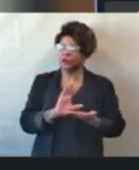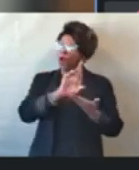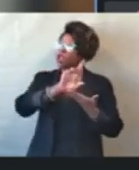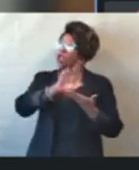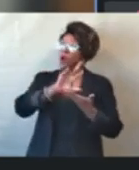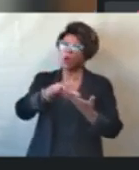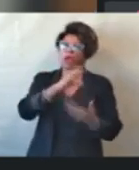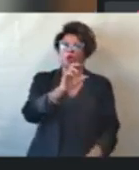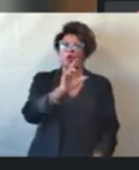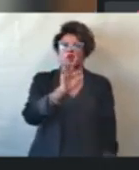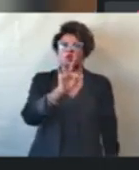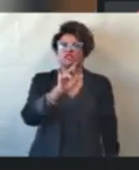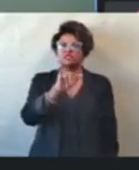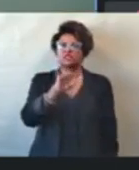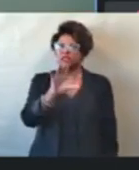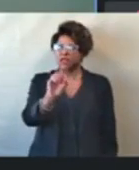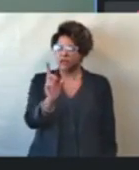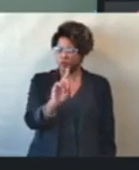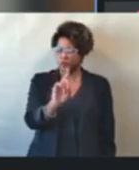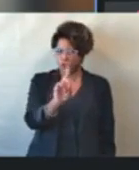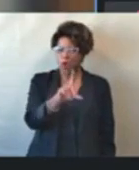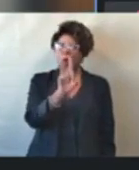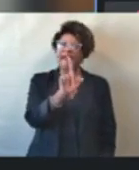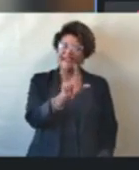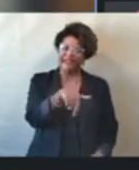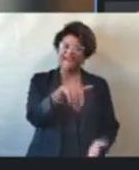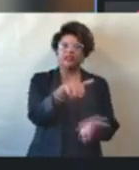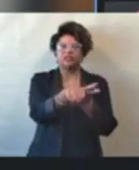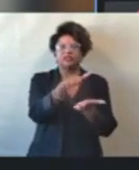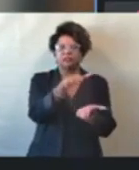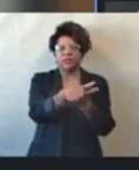em investimento. Aí tem que ser despesa de capital.